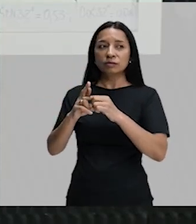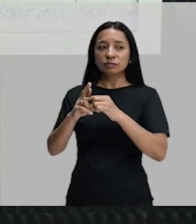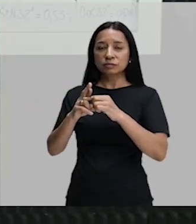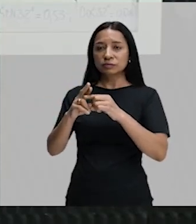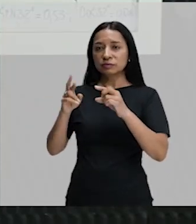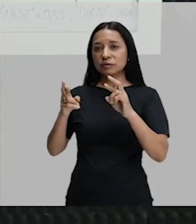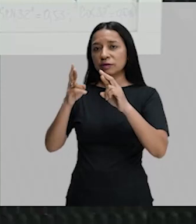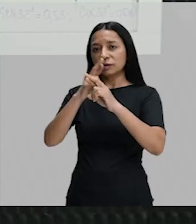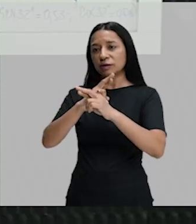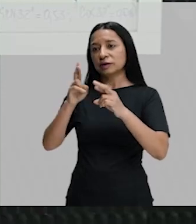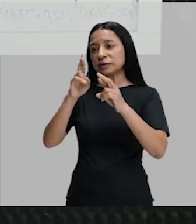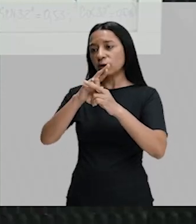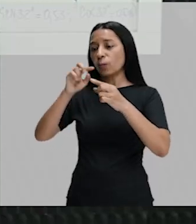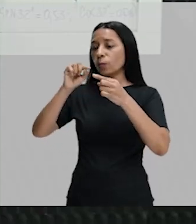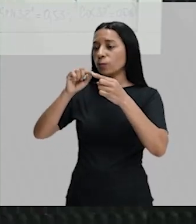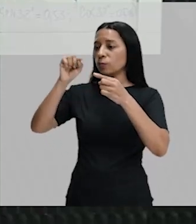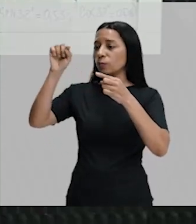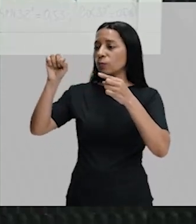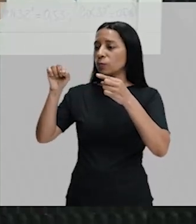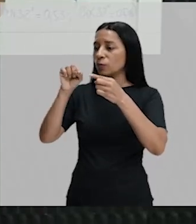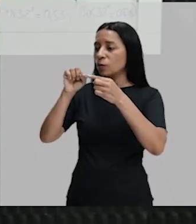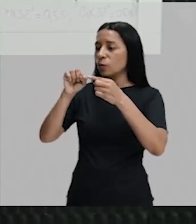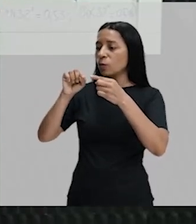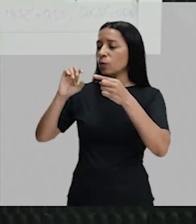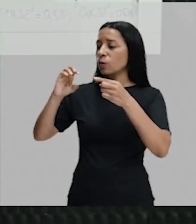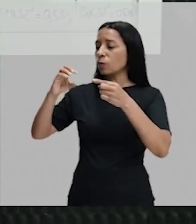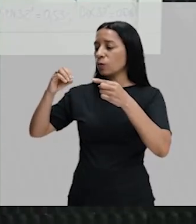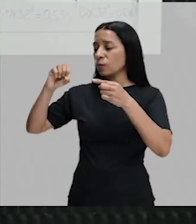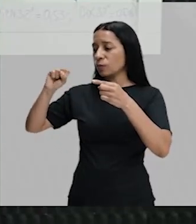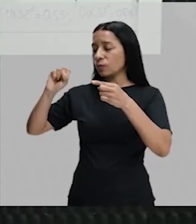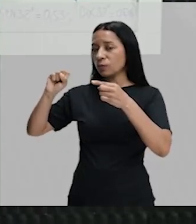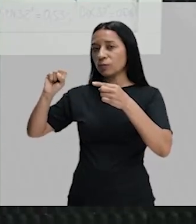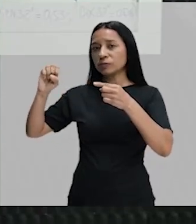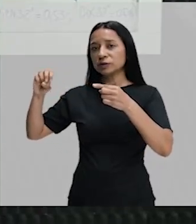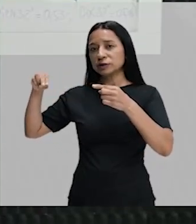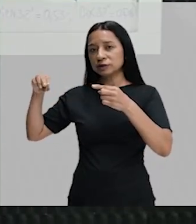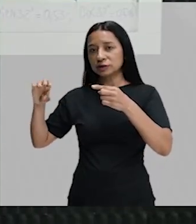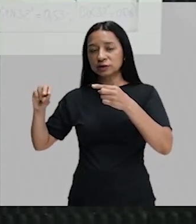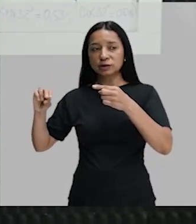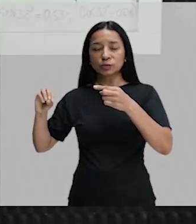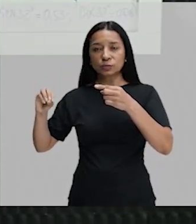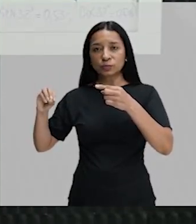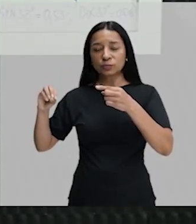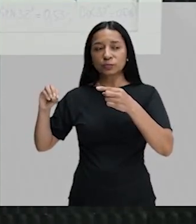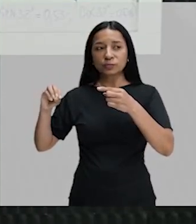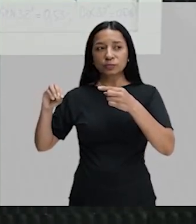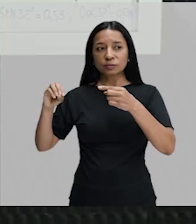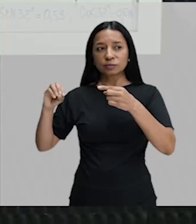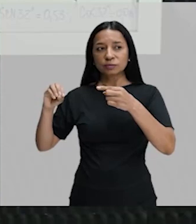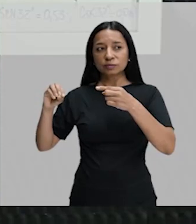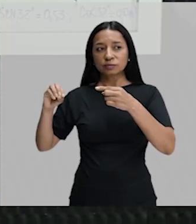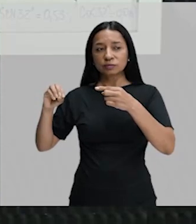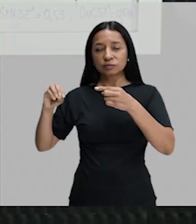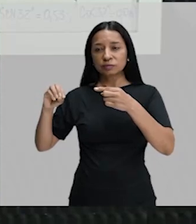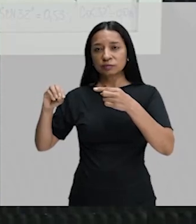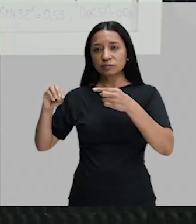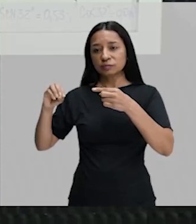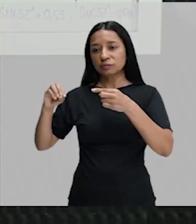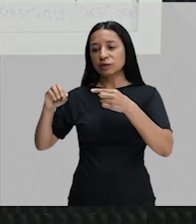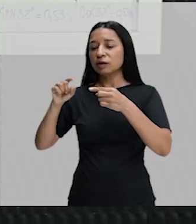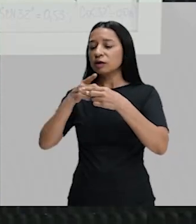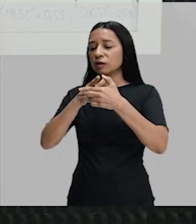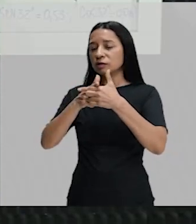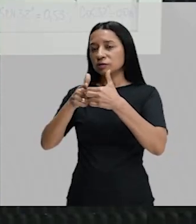divisão do cateto adjacente pela hipotenusa vai ser chamada de cosseno do ângulo. E essa divisão do cateto oposto